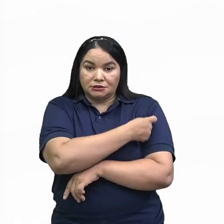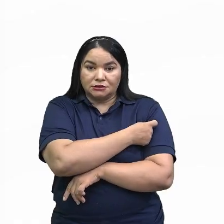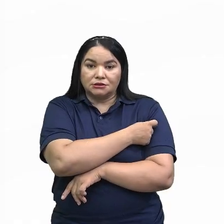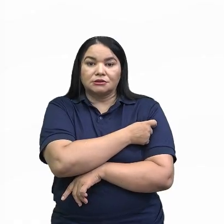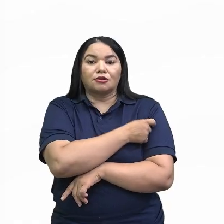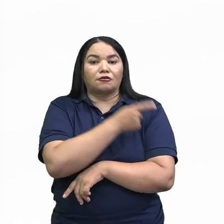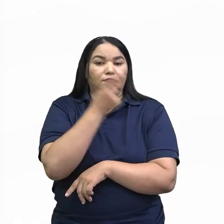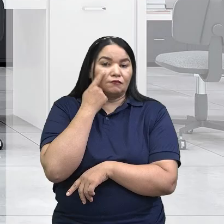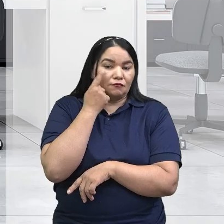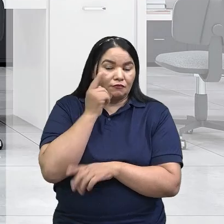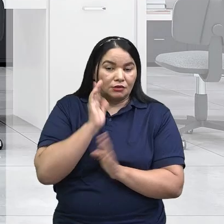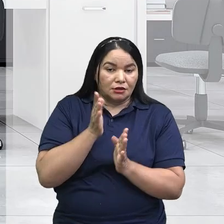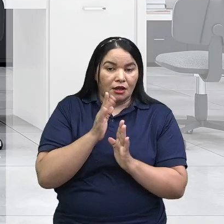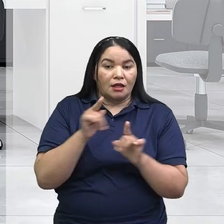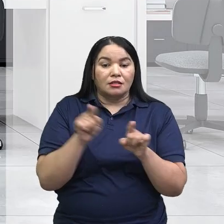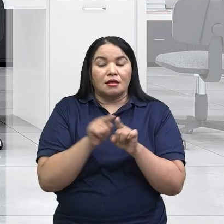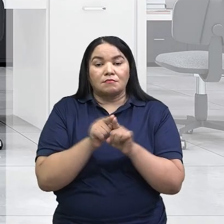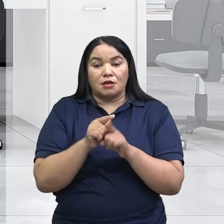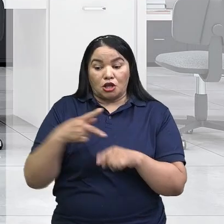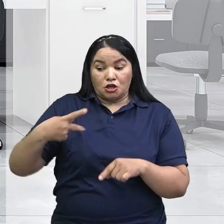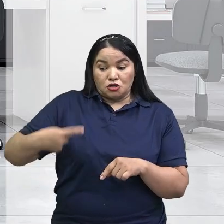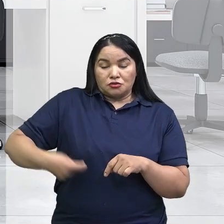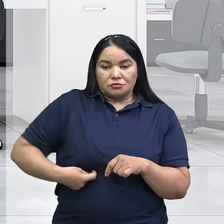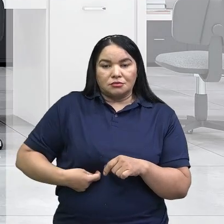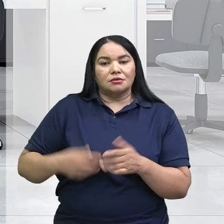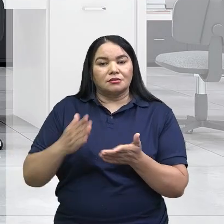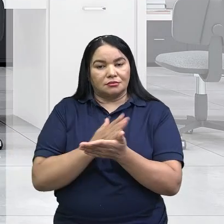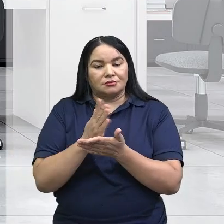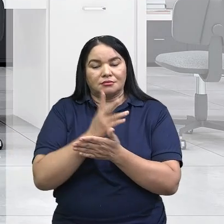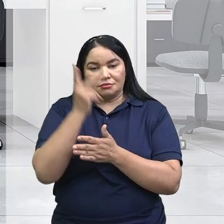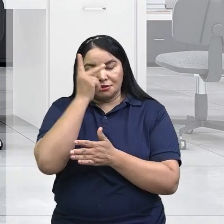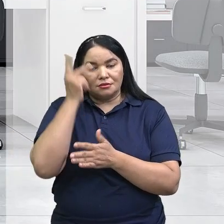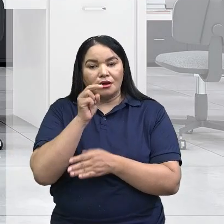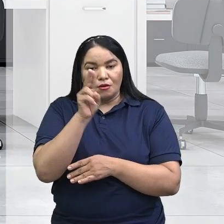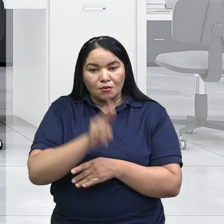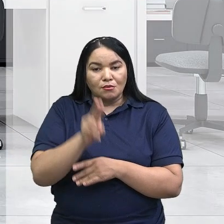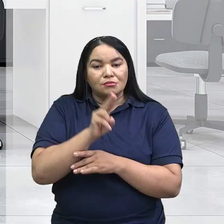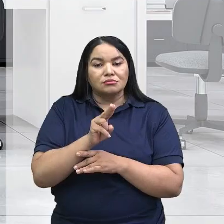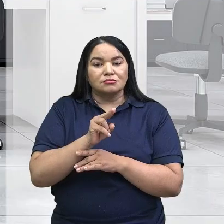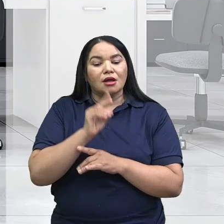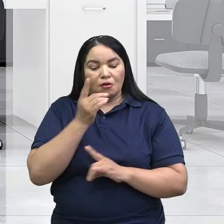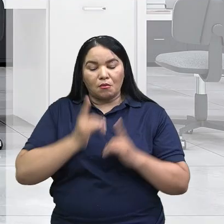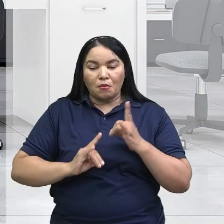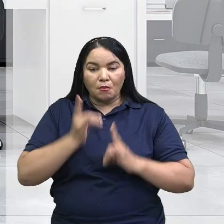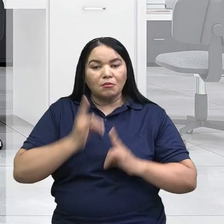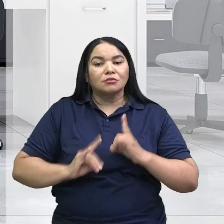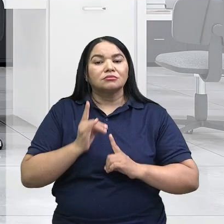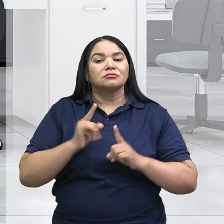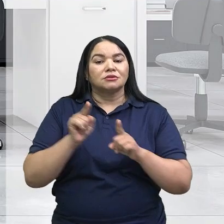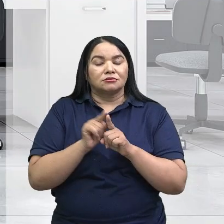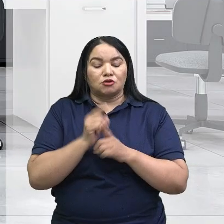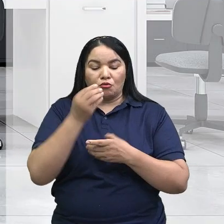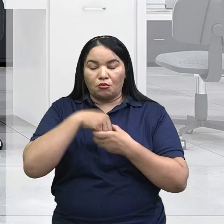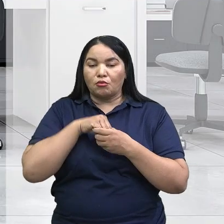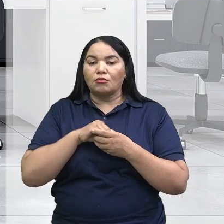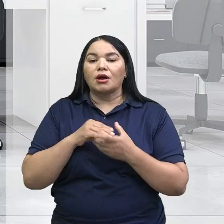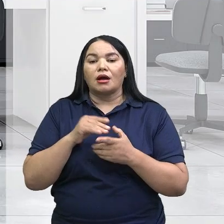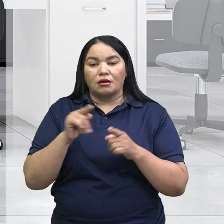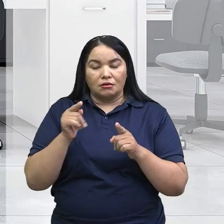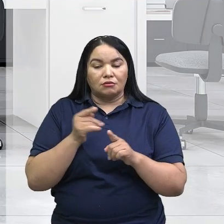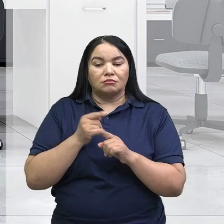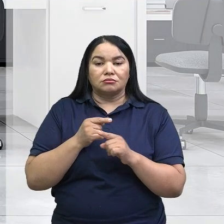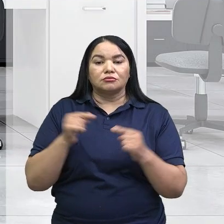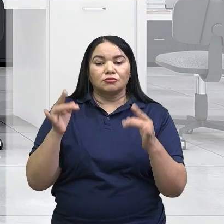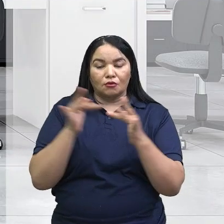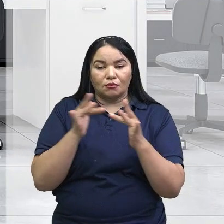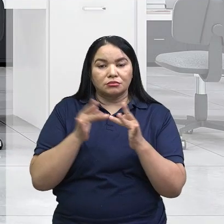que fazem uso desse medicamento, né, desse hormônio, um hormônio no caso, elas tem aí já contato com o resultado dessa